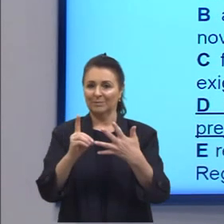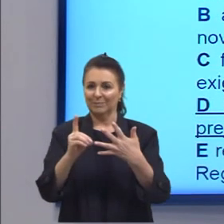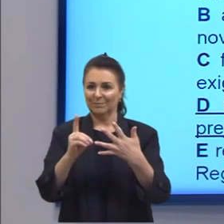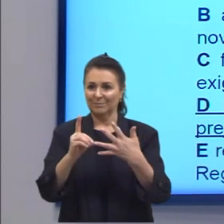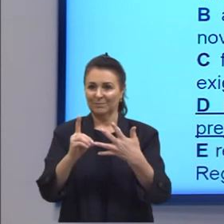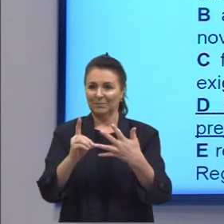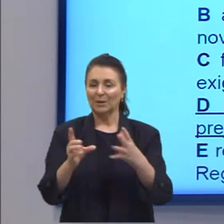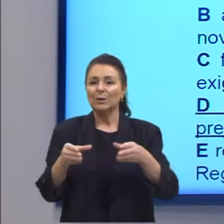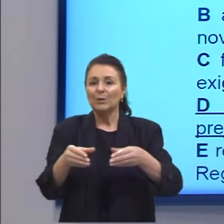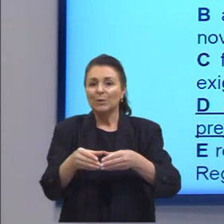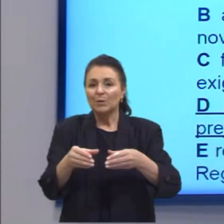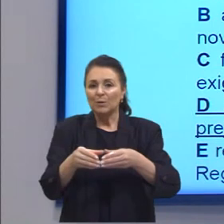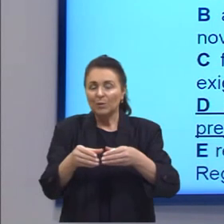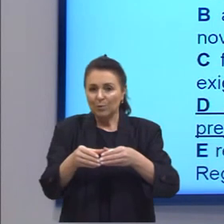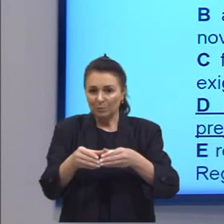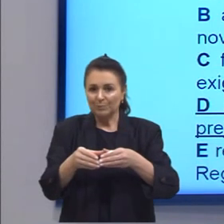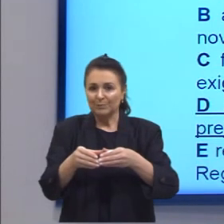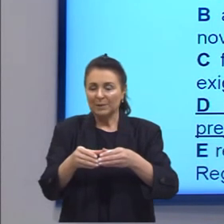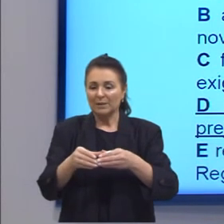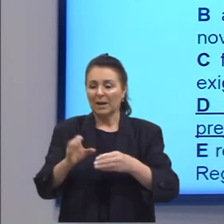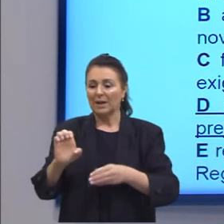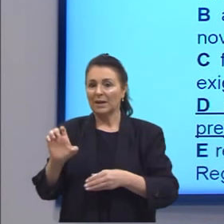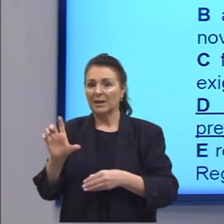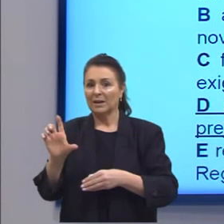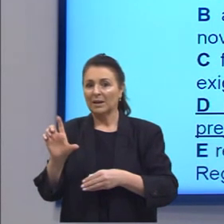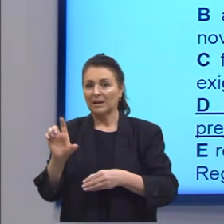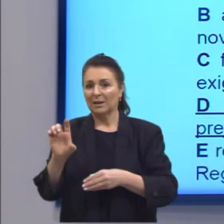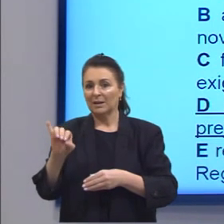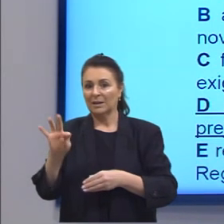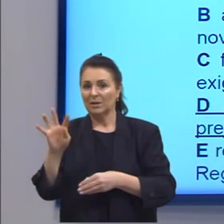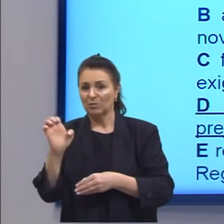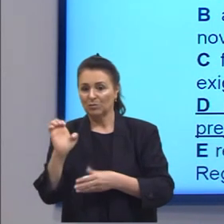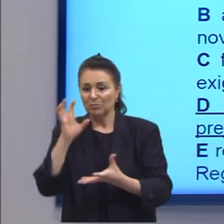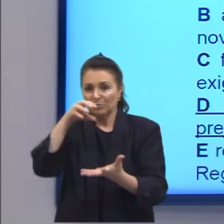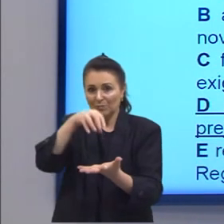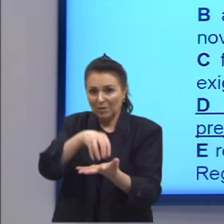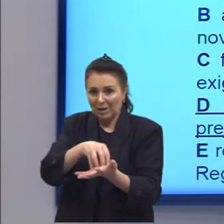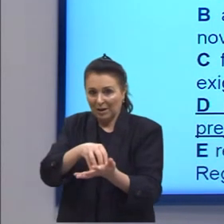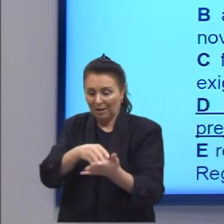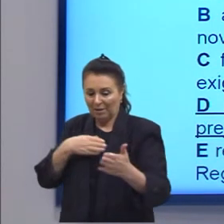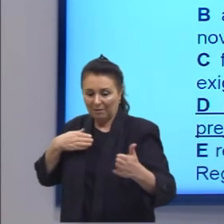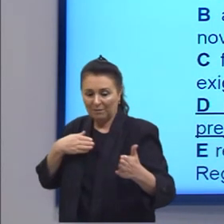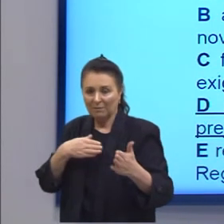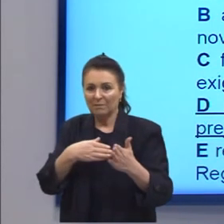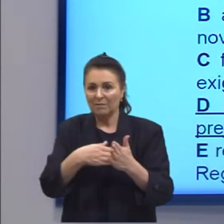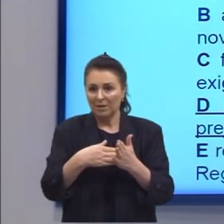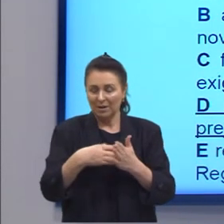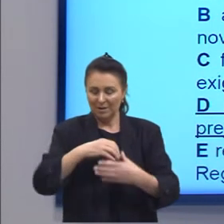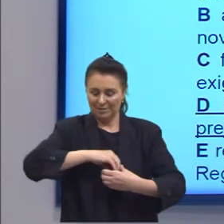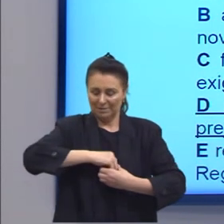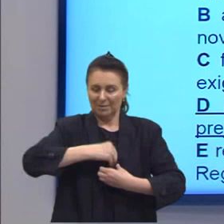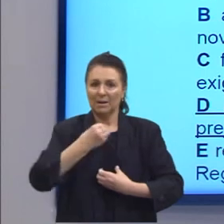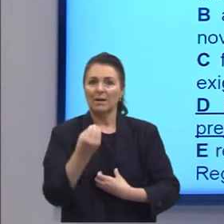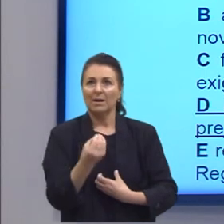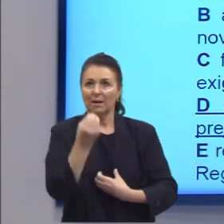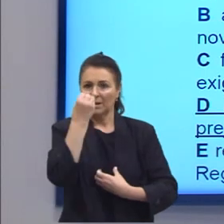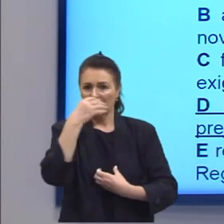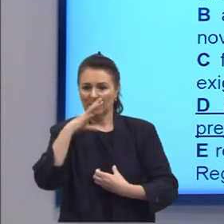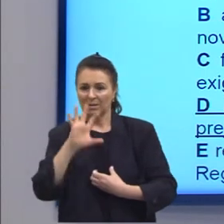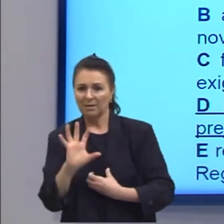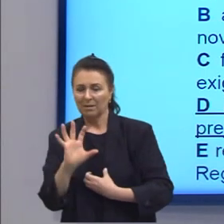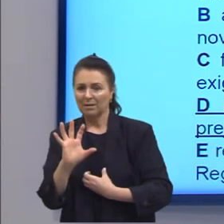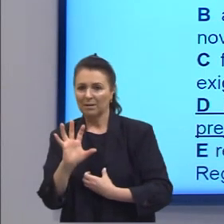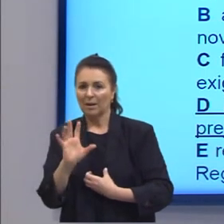esses grupos então Elite Colonial ela vai frear um caráter popular da Independência melhor Nossa